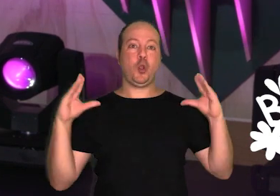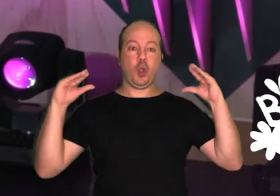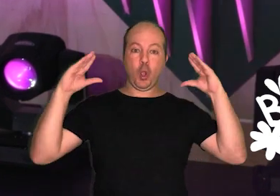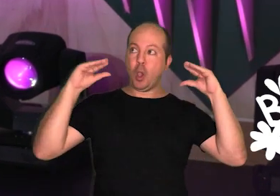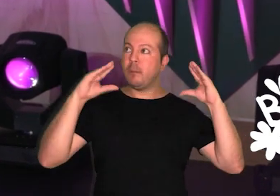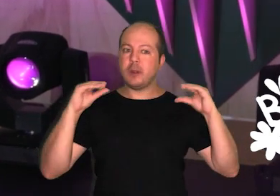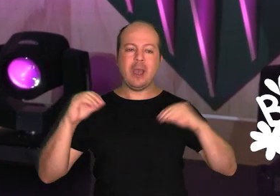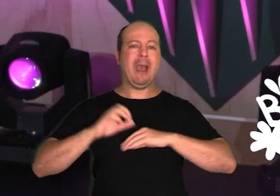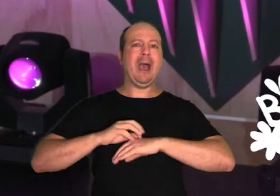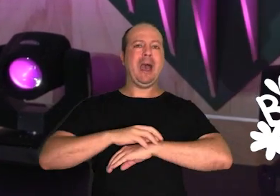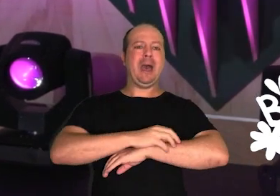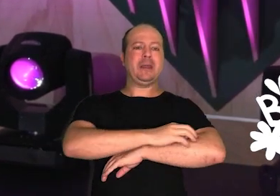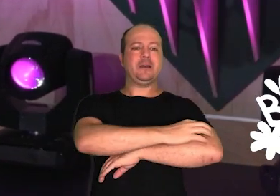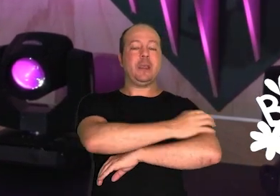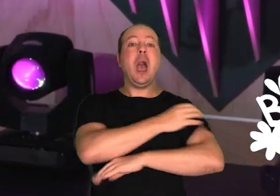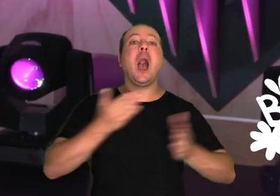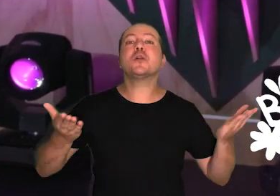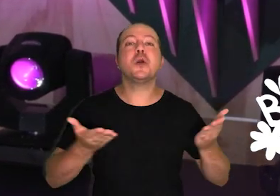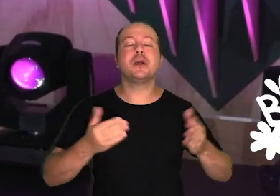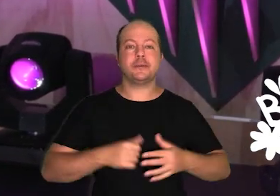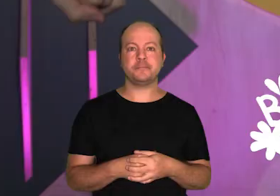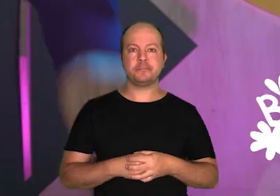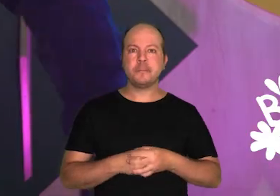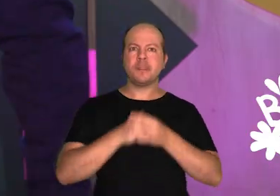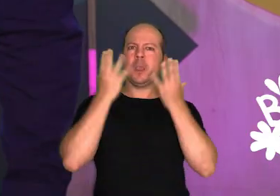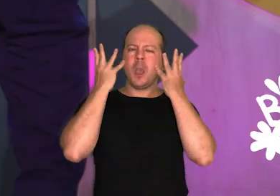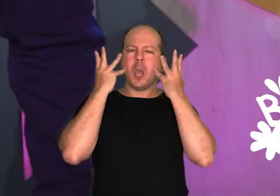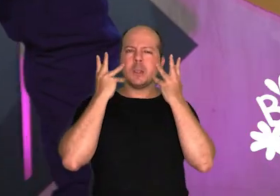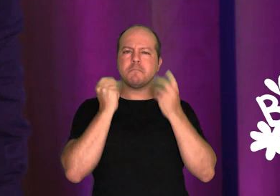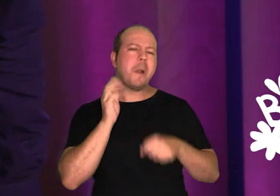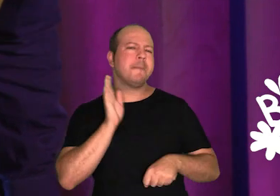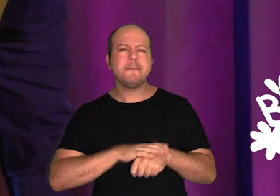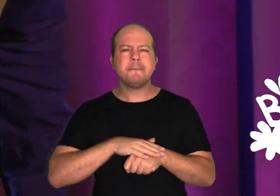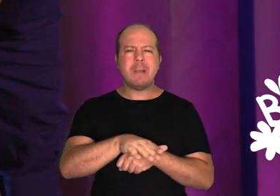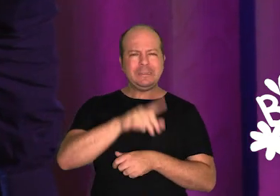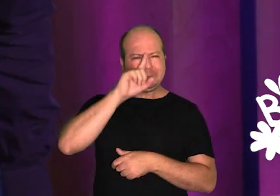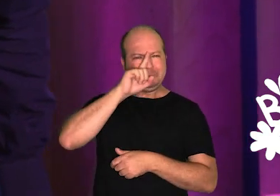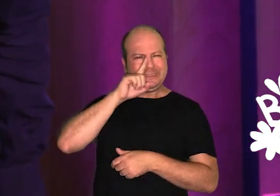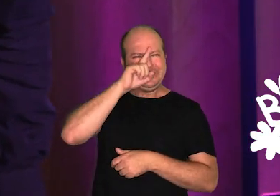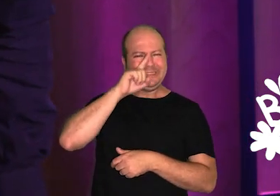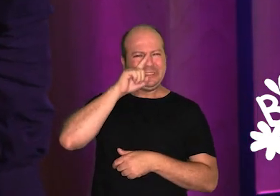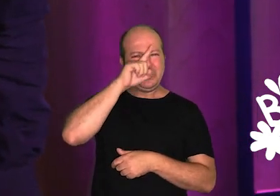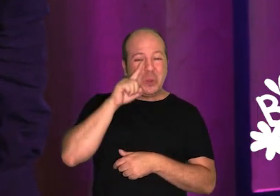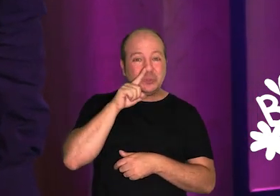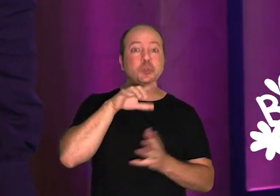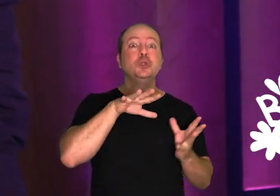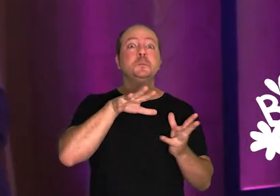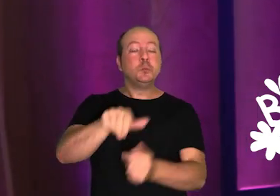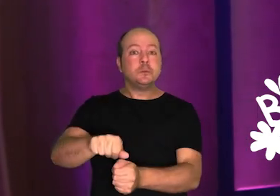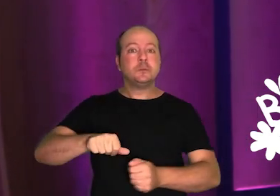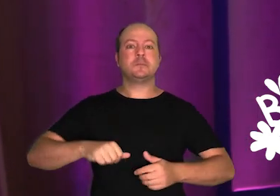cobras, aranha. E agora, o animal mais perigoso da face da